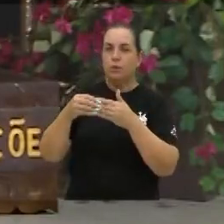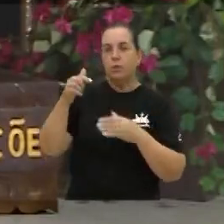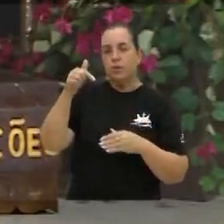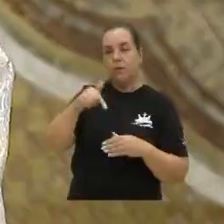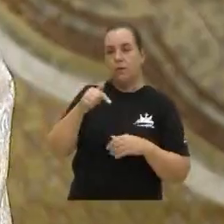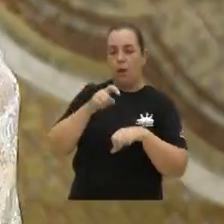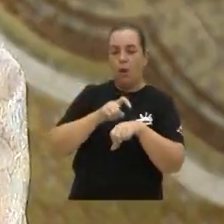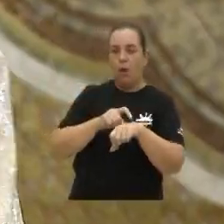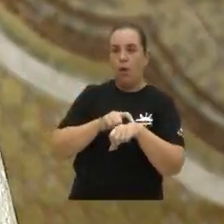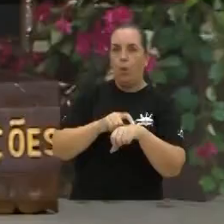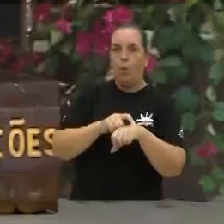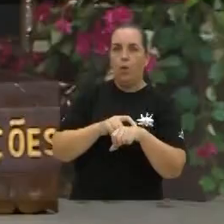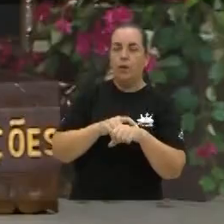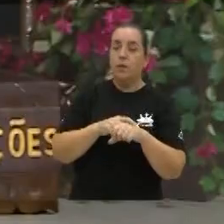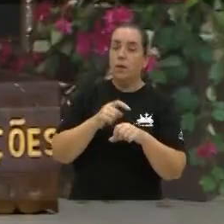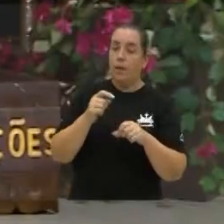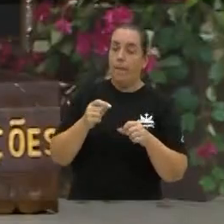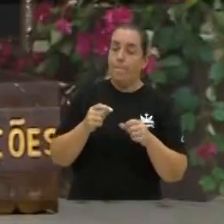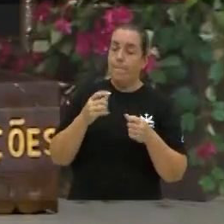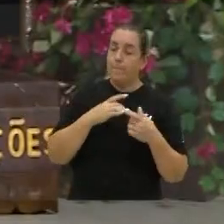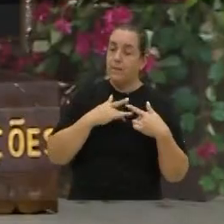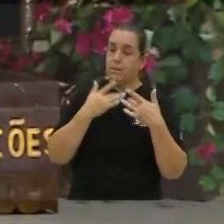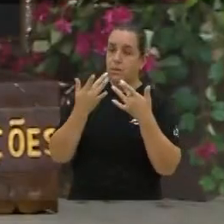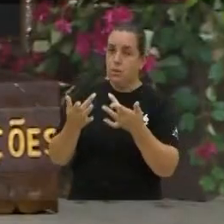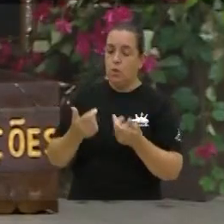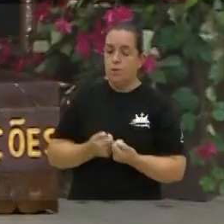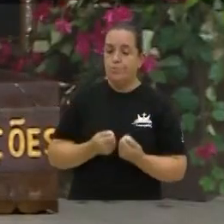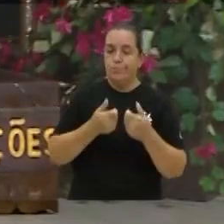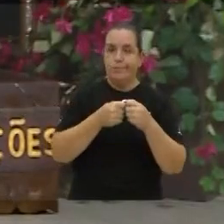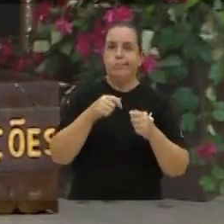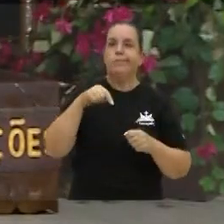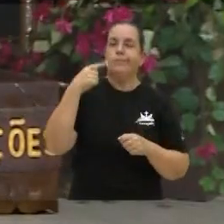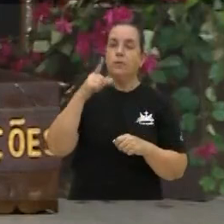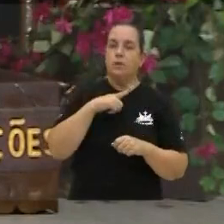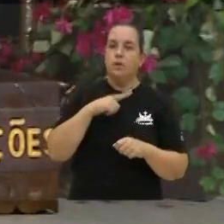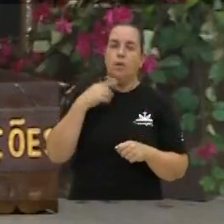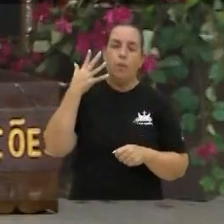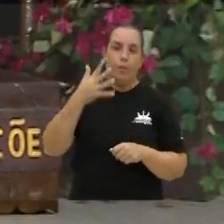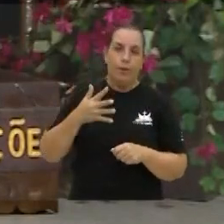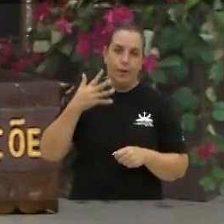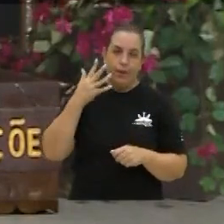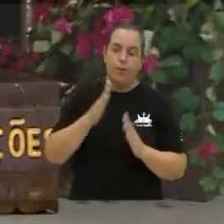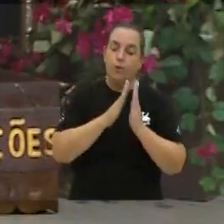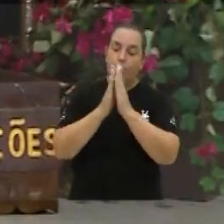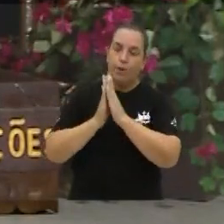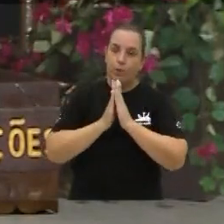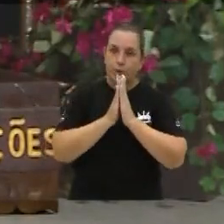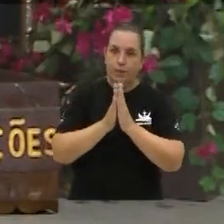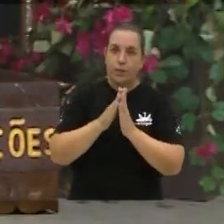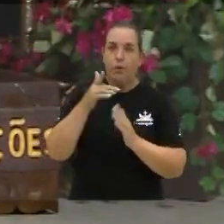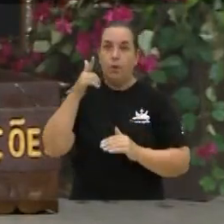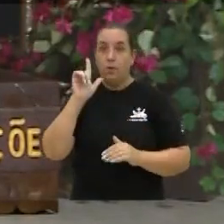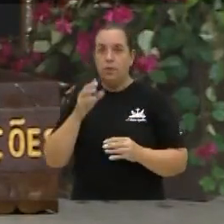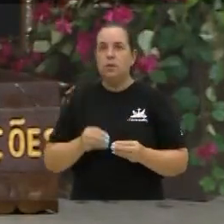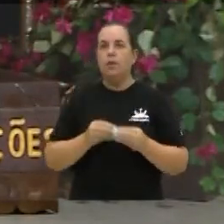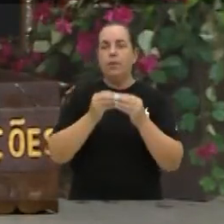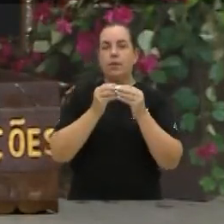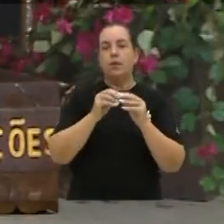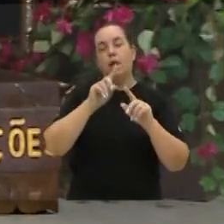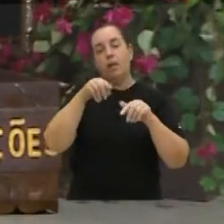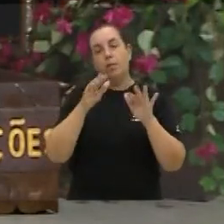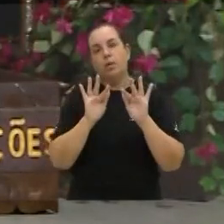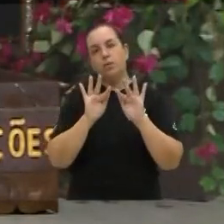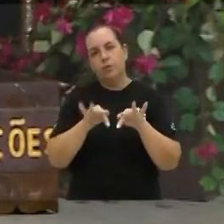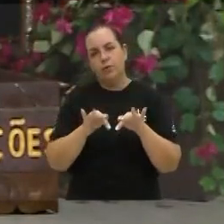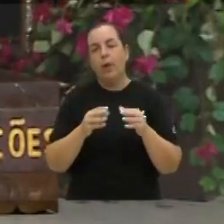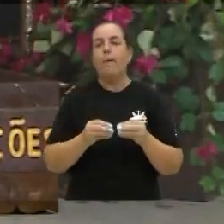a hora da misericórdia com o terço. Depois teremos pregação, adoração antes da missa e depois a